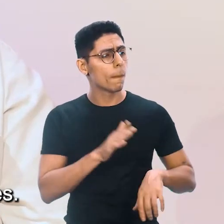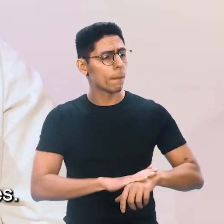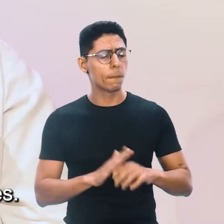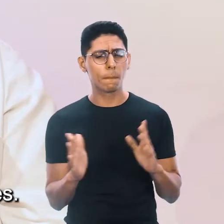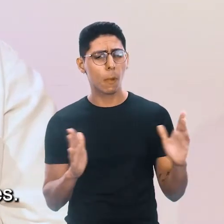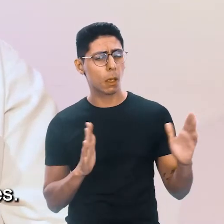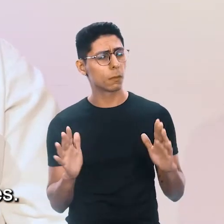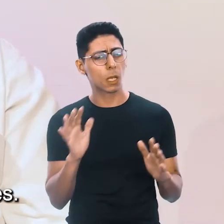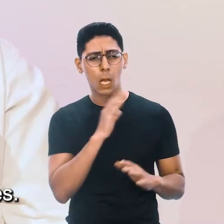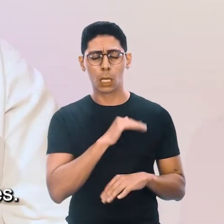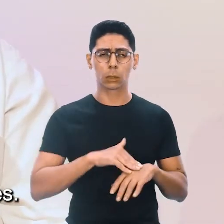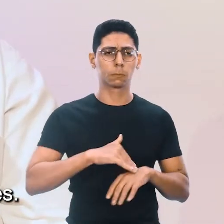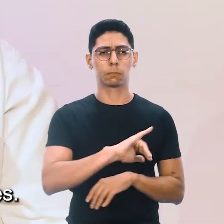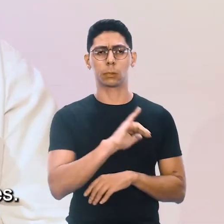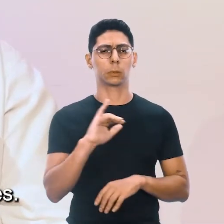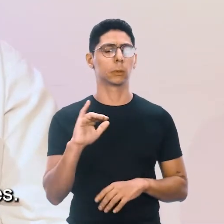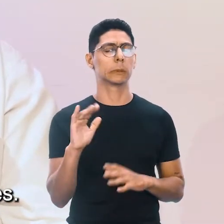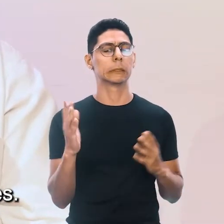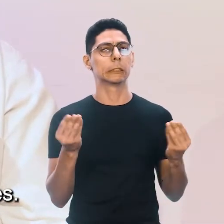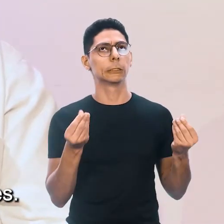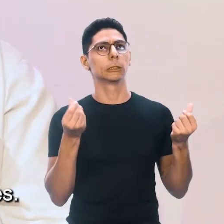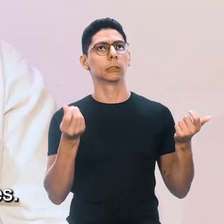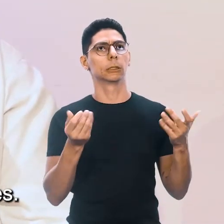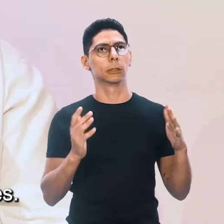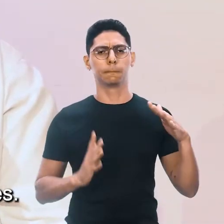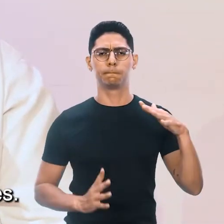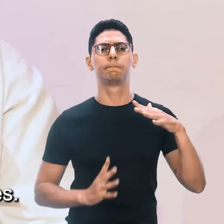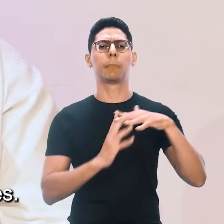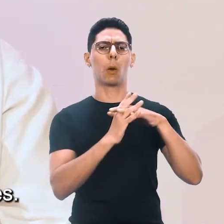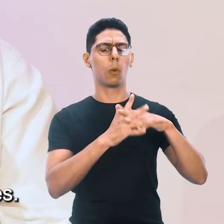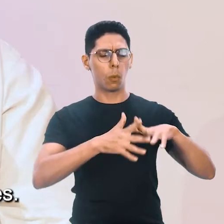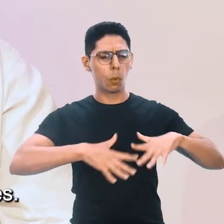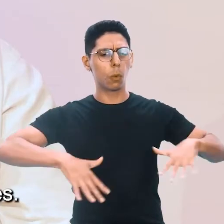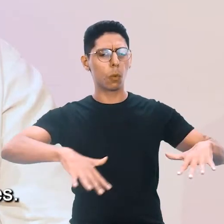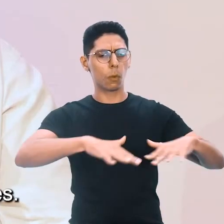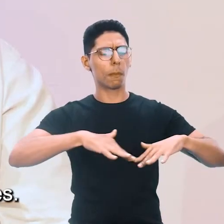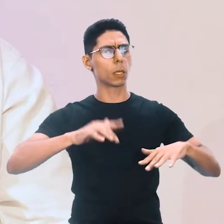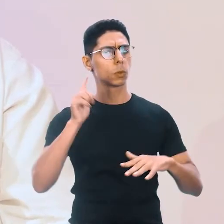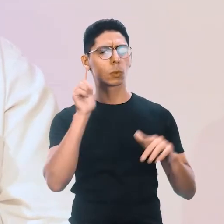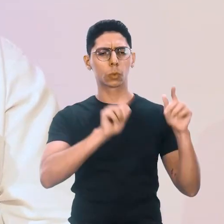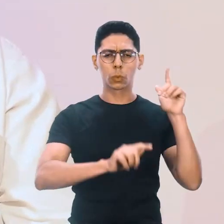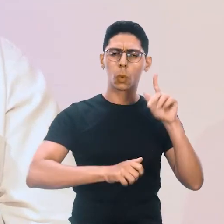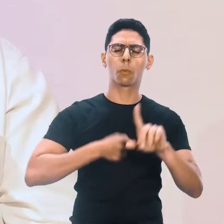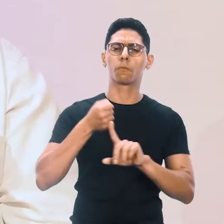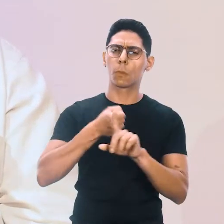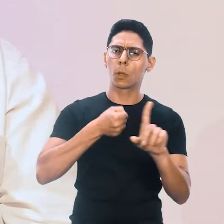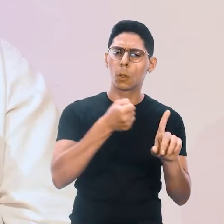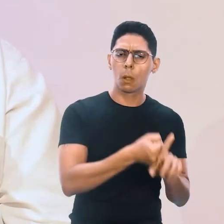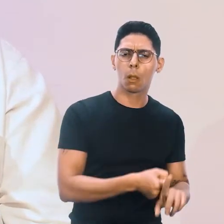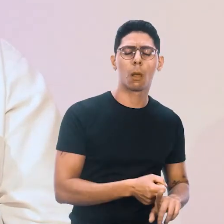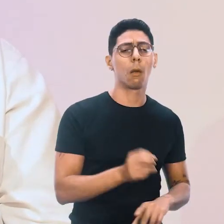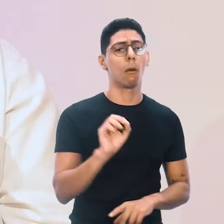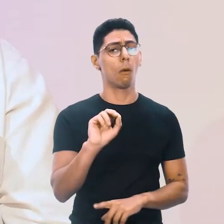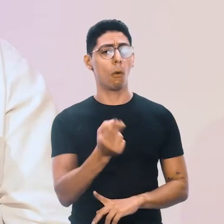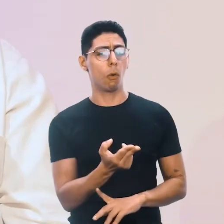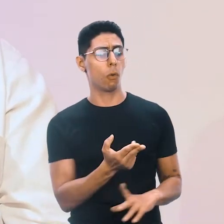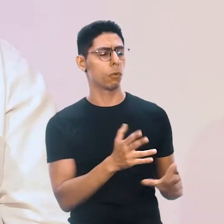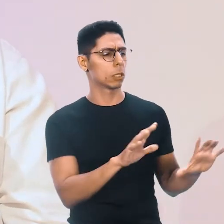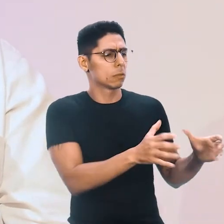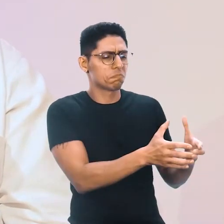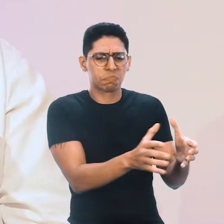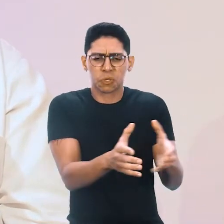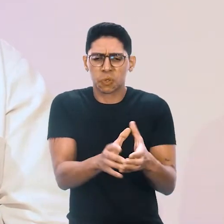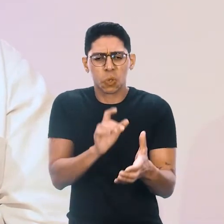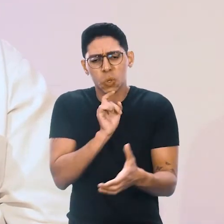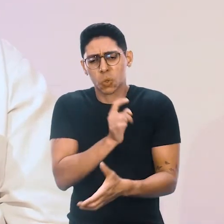assim o ápice, um espaço de conquista, de realizações, ou esses órgãos não conseguiram